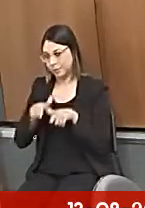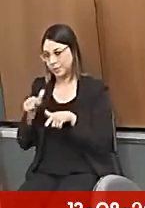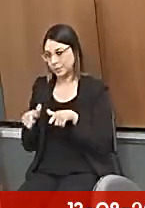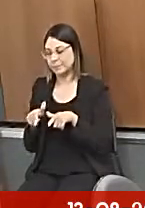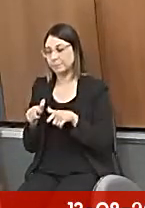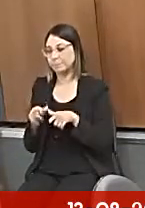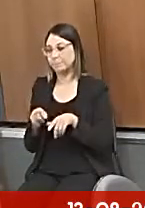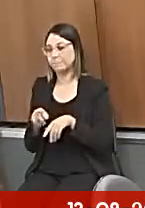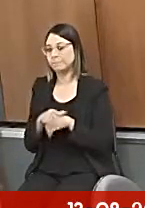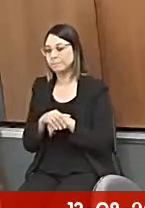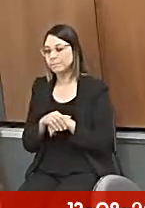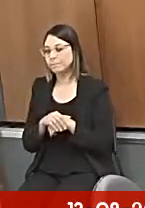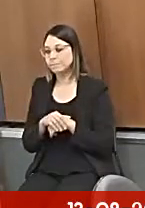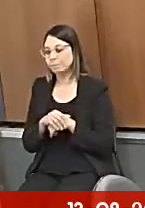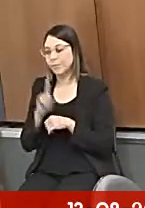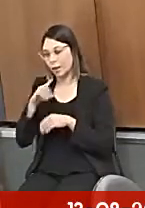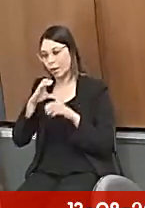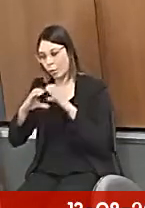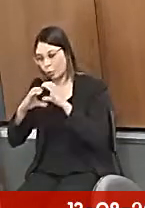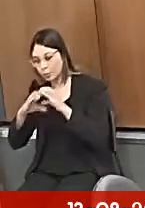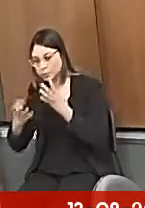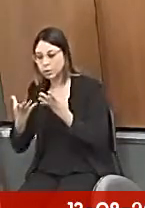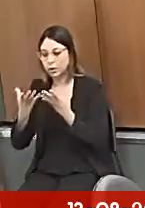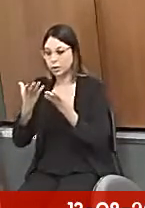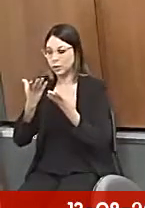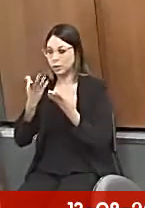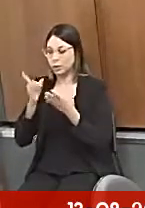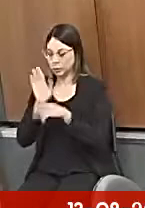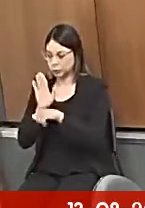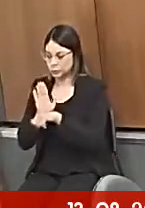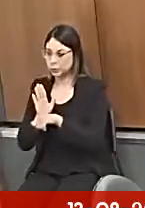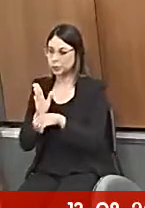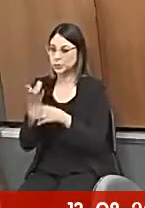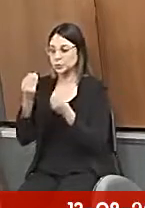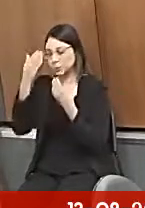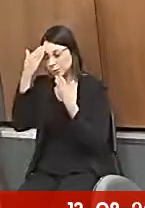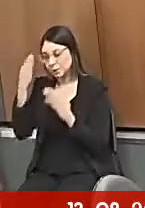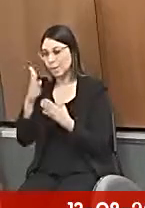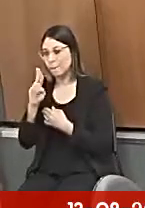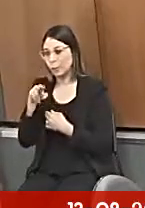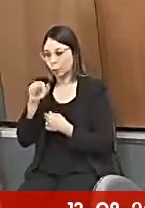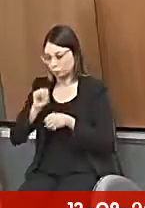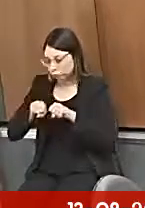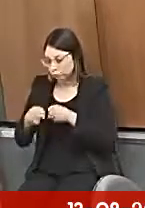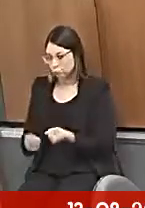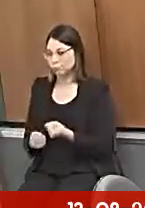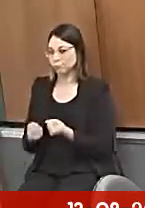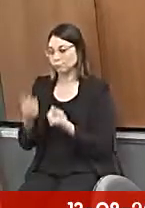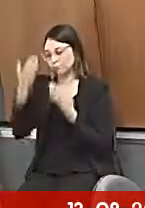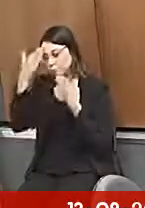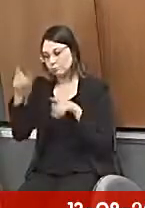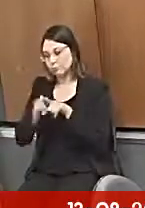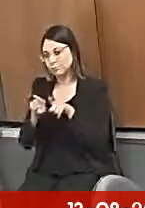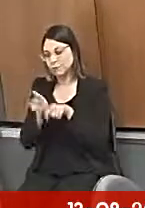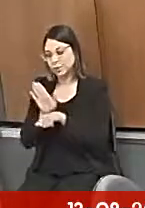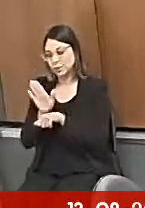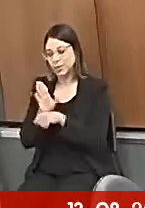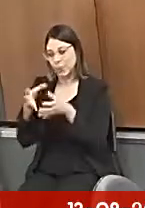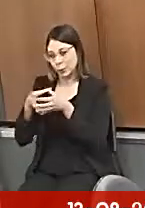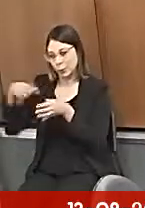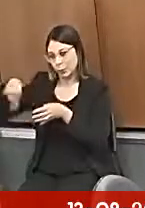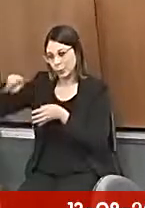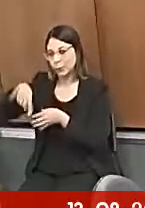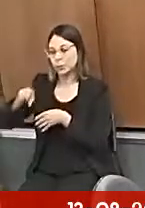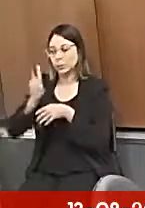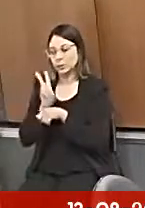obedecida a equipe de comunicação que tem feito a cobertura muito obrigado bruno pelo empenho agradeço aqui também a assessoria da casa